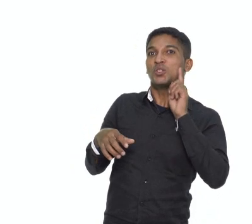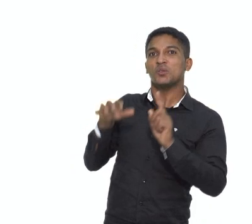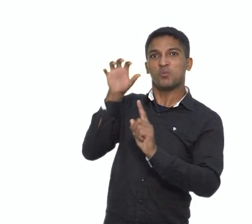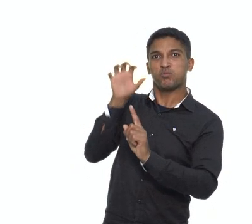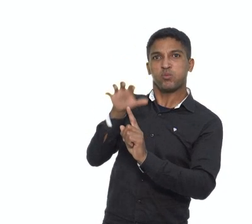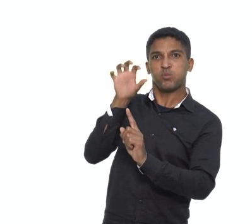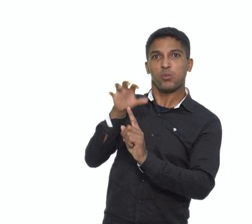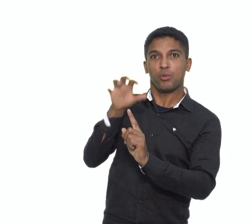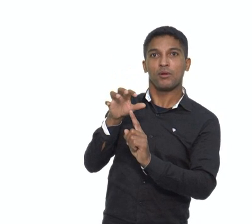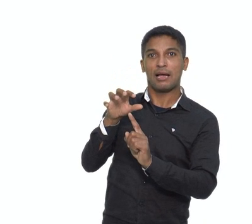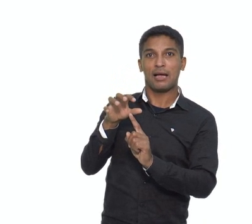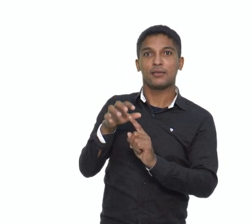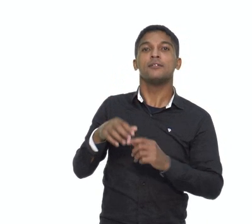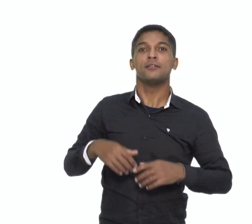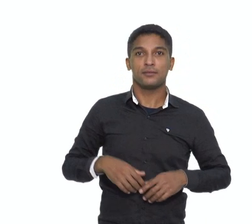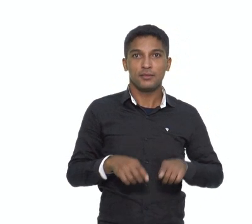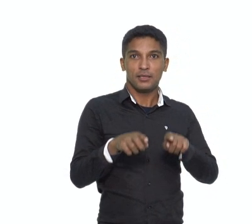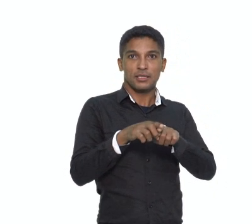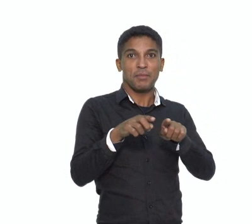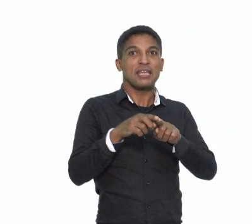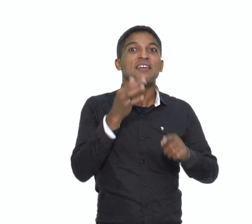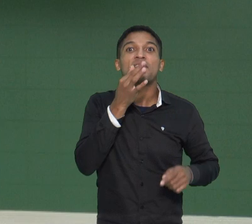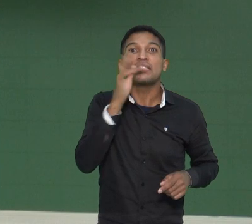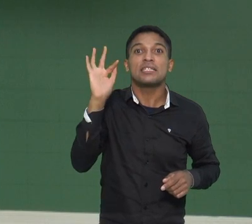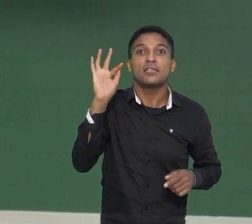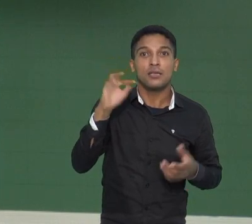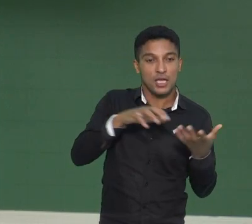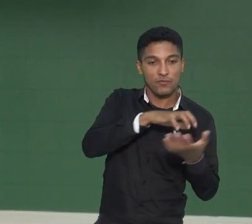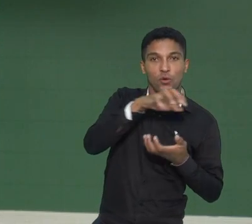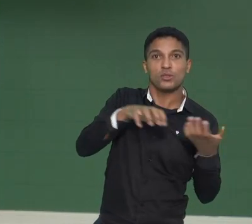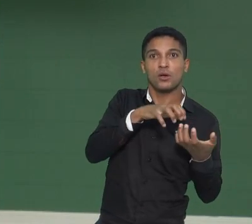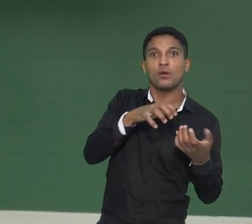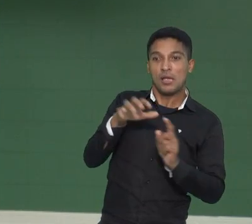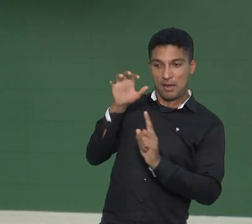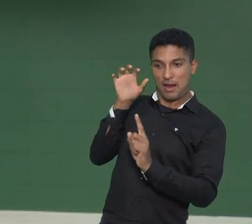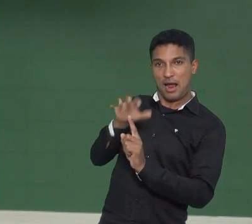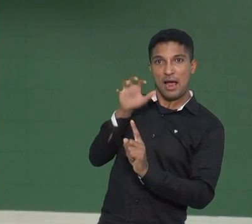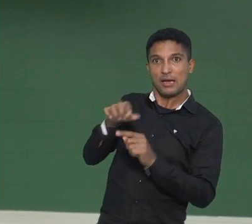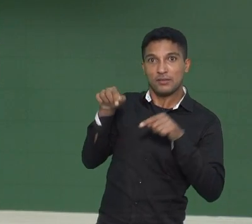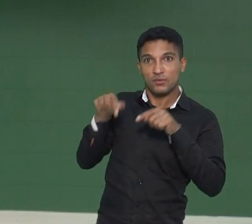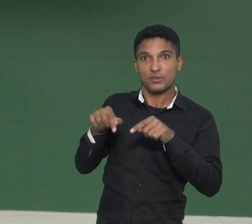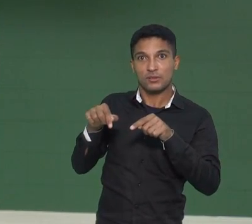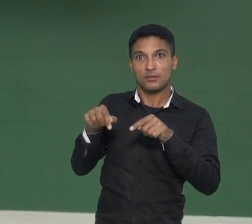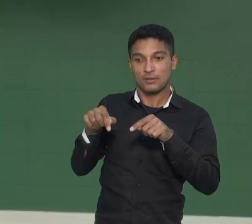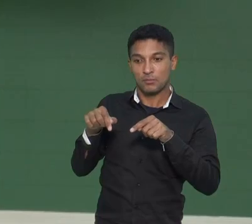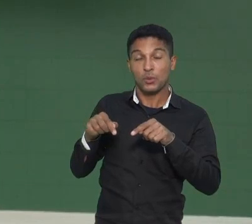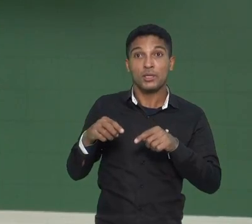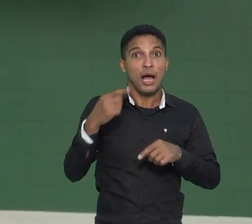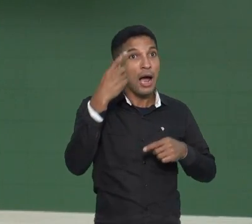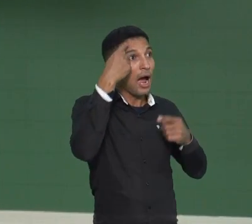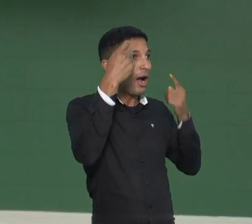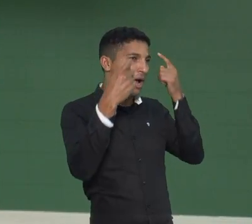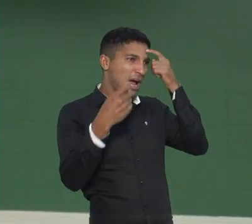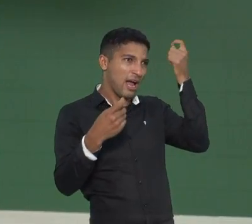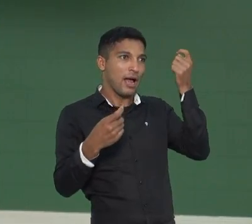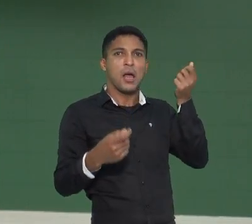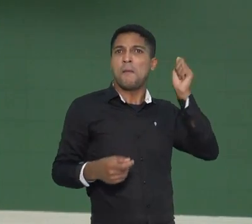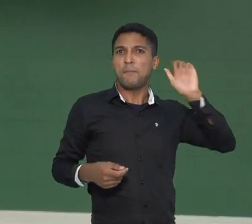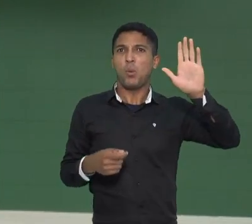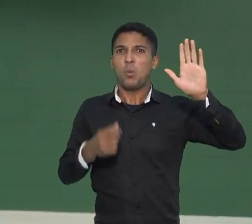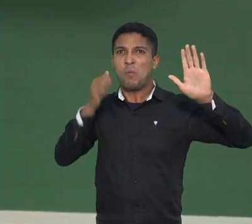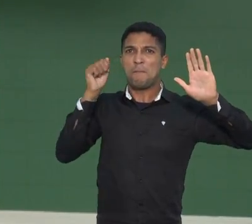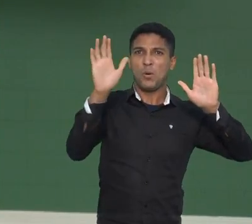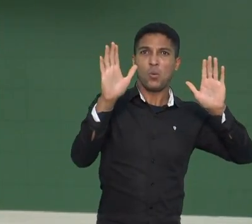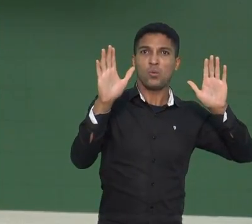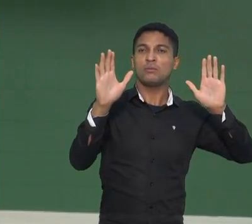luta por liberdade em São Domingos, na América Central, ok? Então, foram esses fatos que possivelmente influenciaram, que de